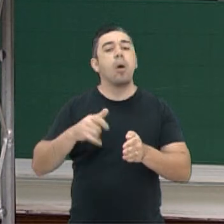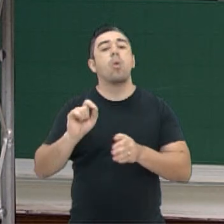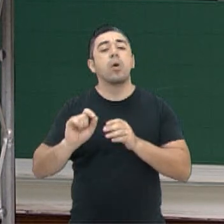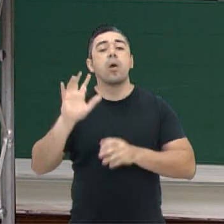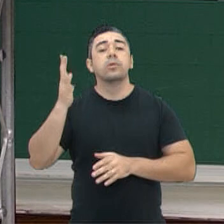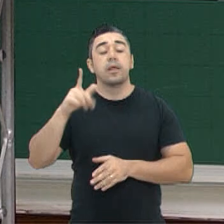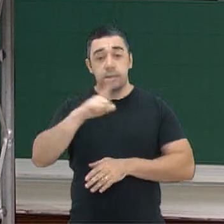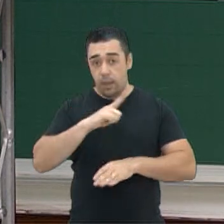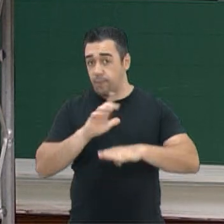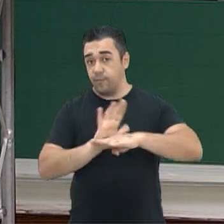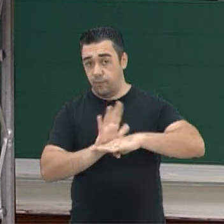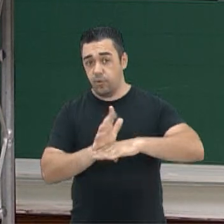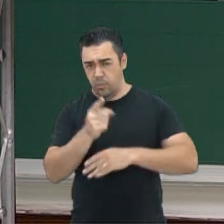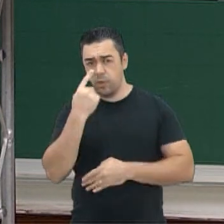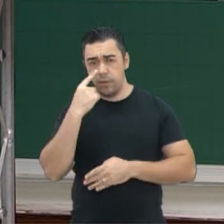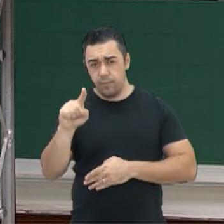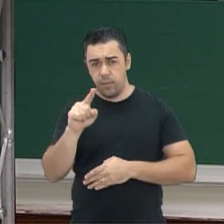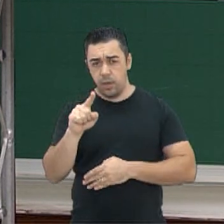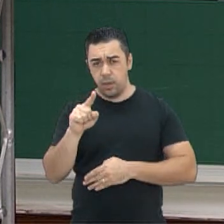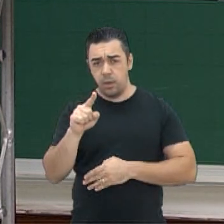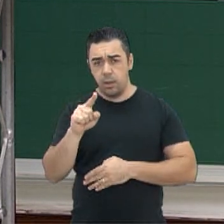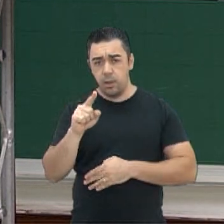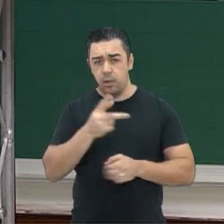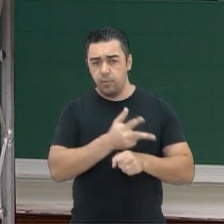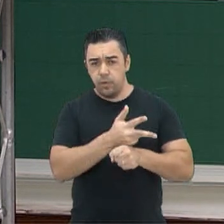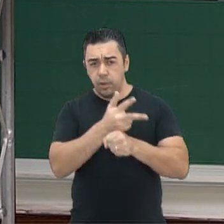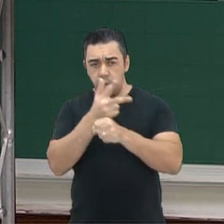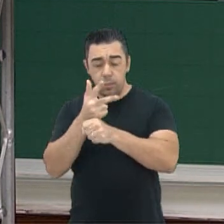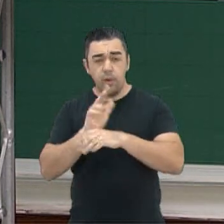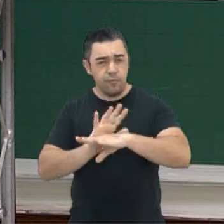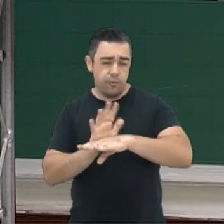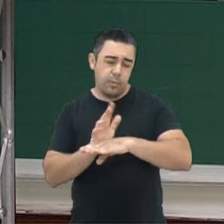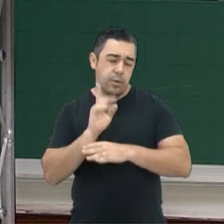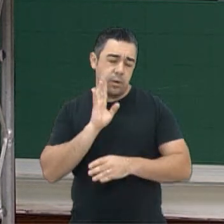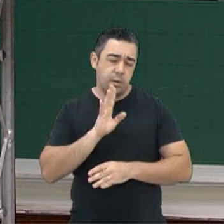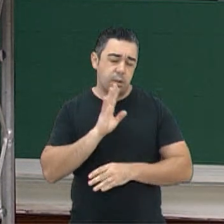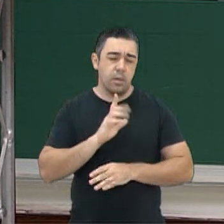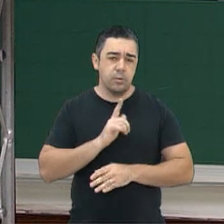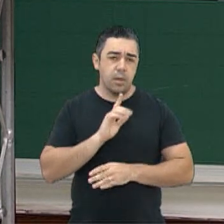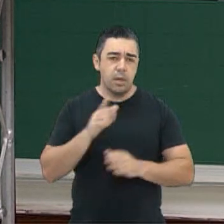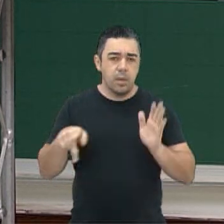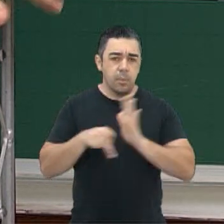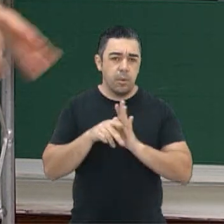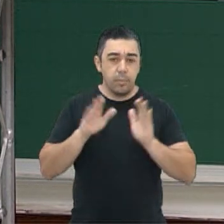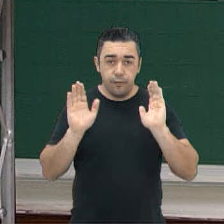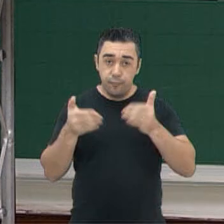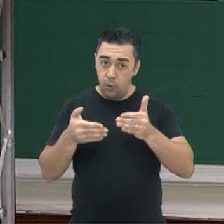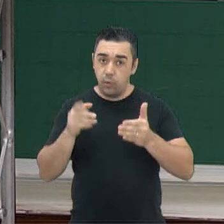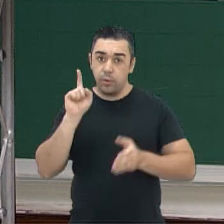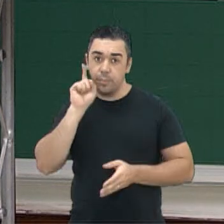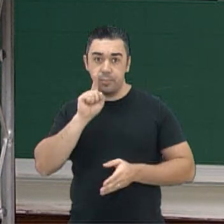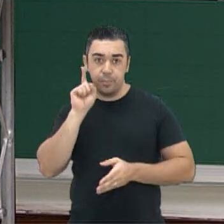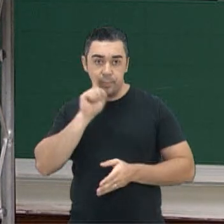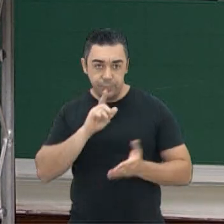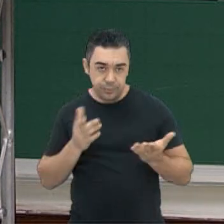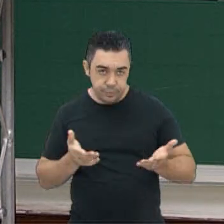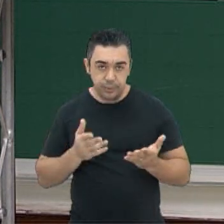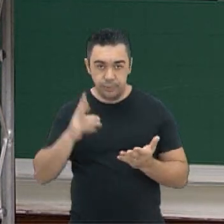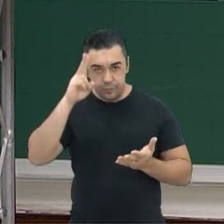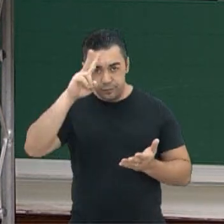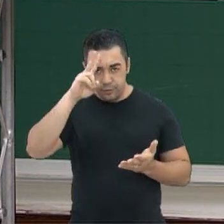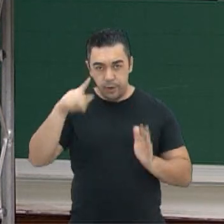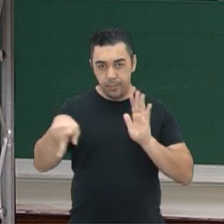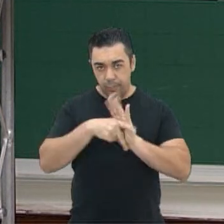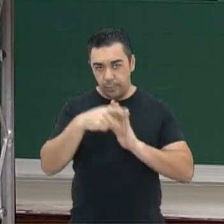quem tiver acesso, dá uma pesquisadinha, filme Pearl Harbor. É um filme americano, tem um foco americanizado para valorizar a história dos Estados